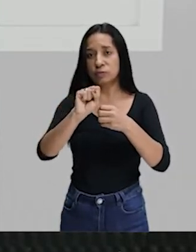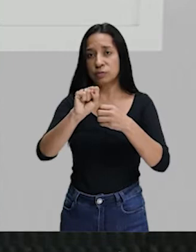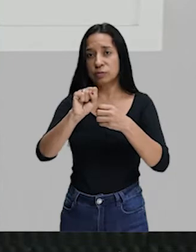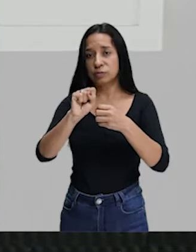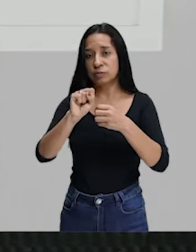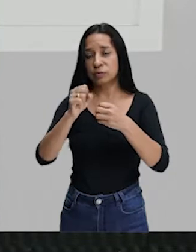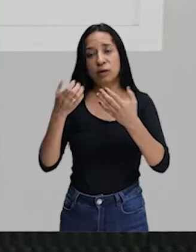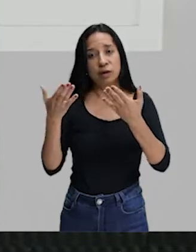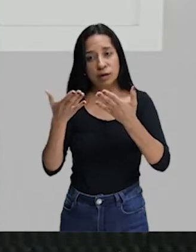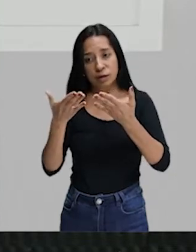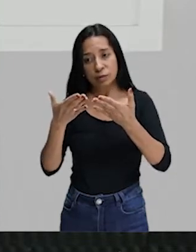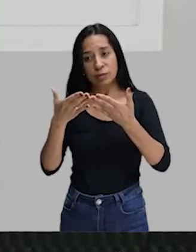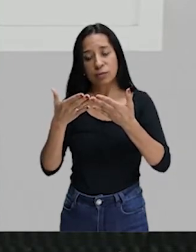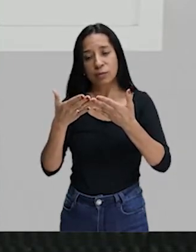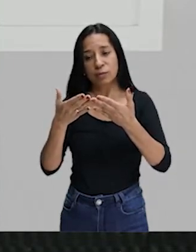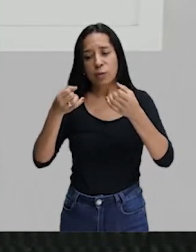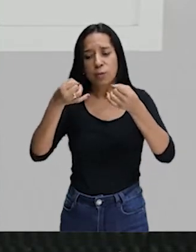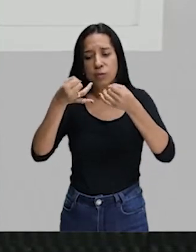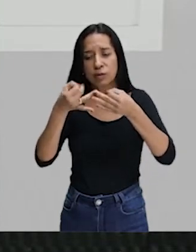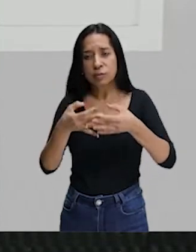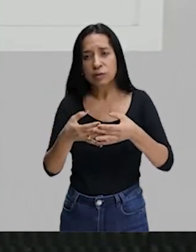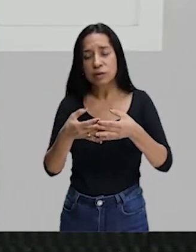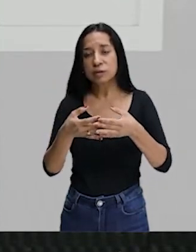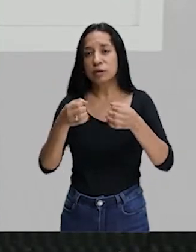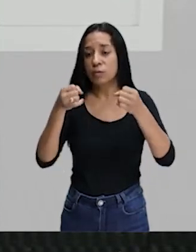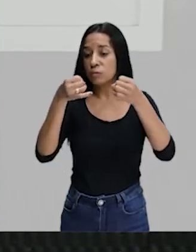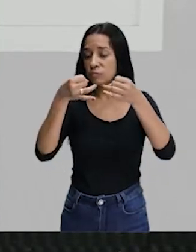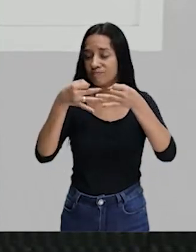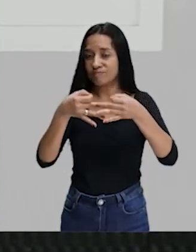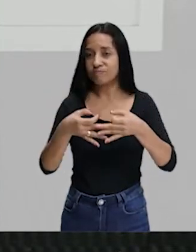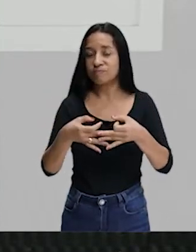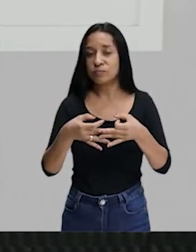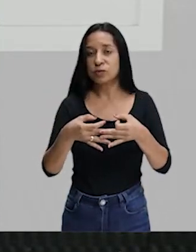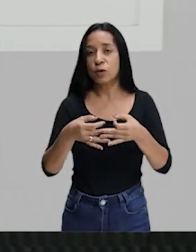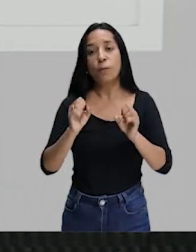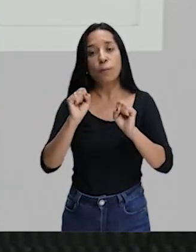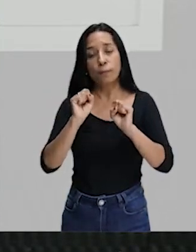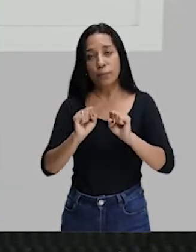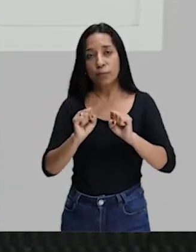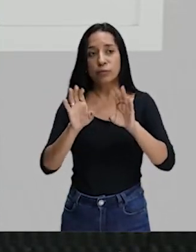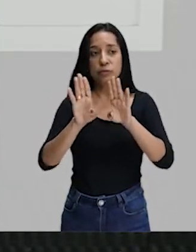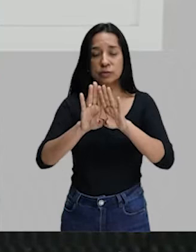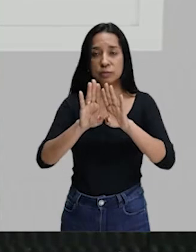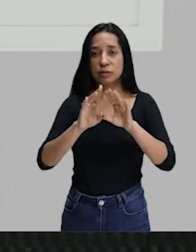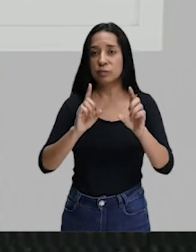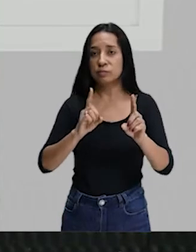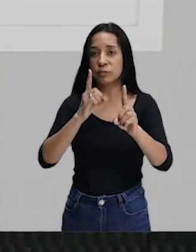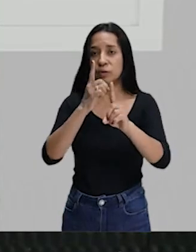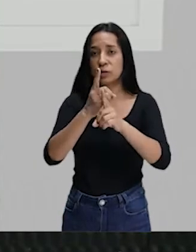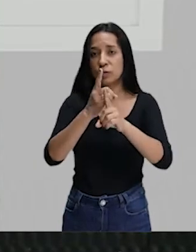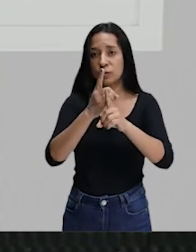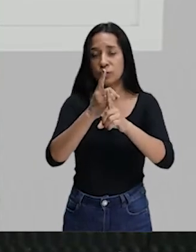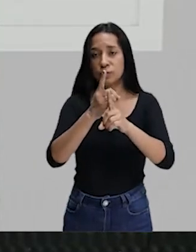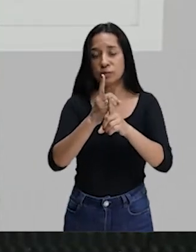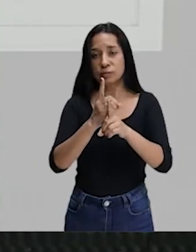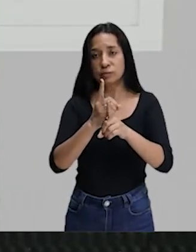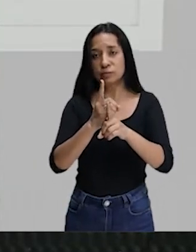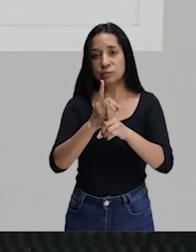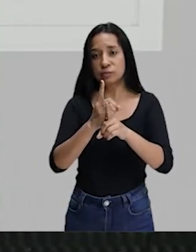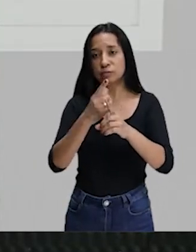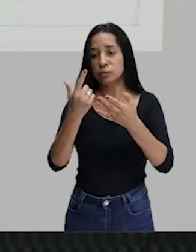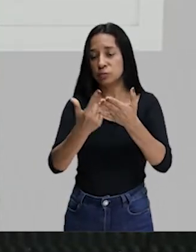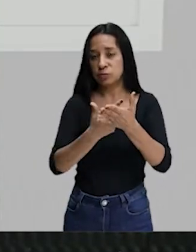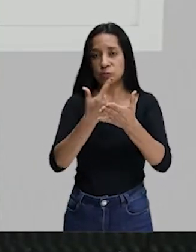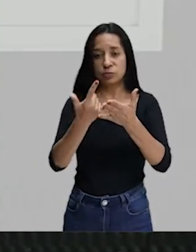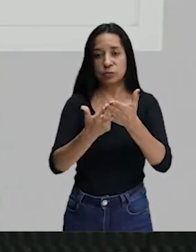um precedentezinho, tá certo? Precedentezinho, porque pode ser que vocês encontrem aí nos